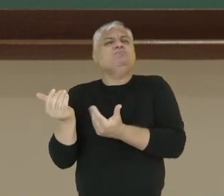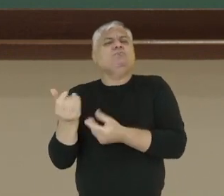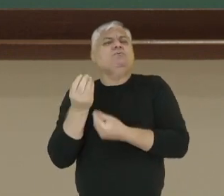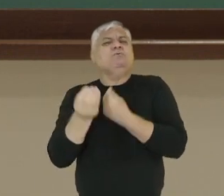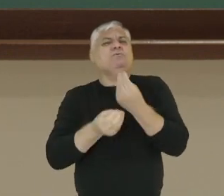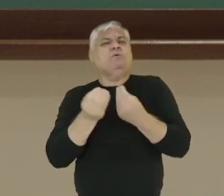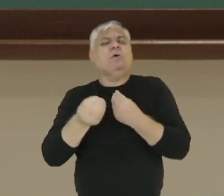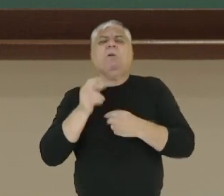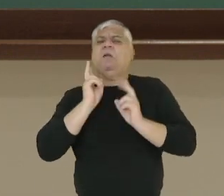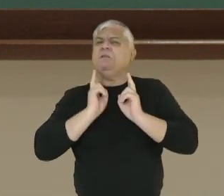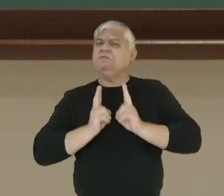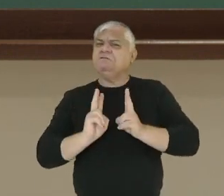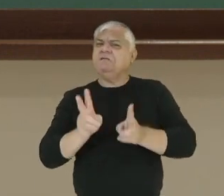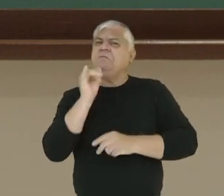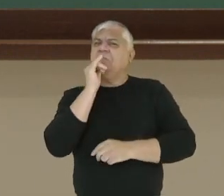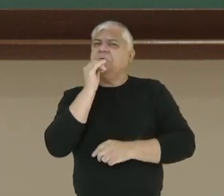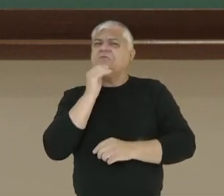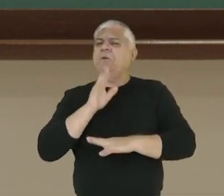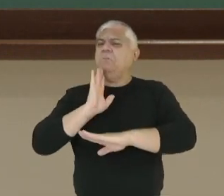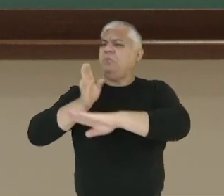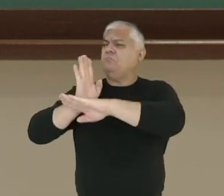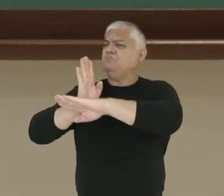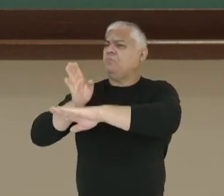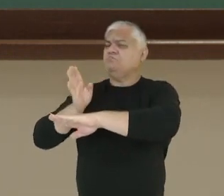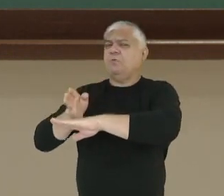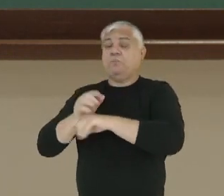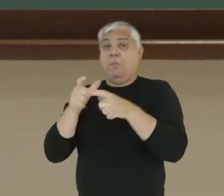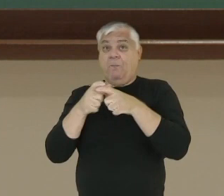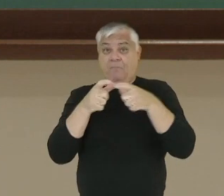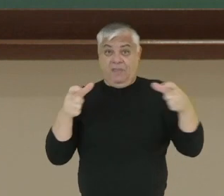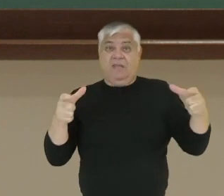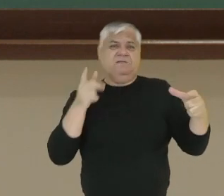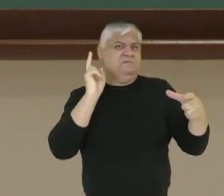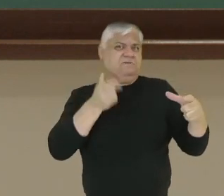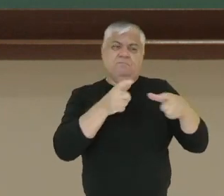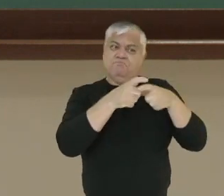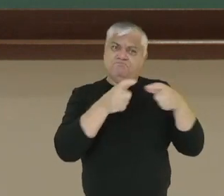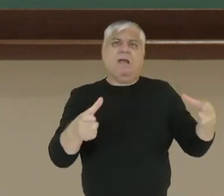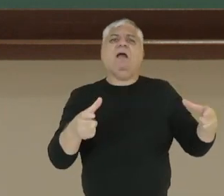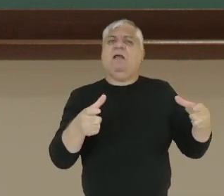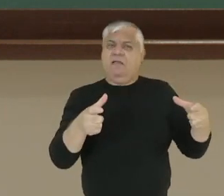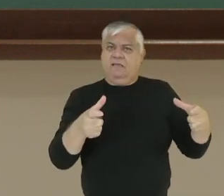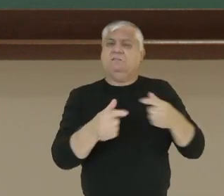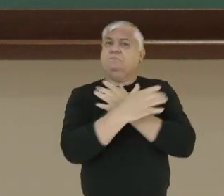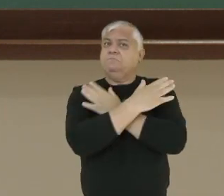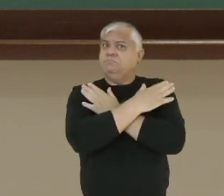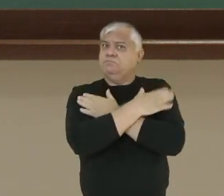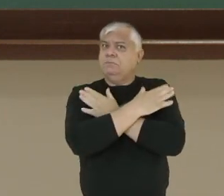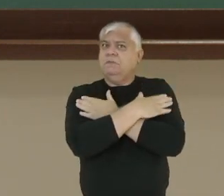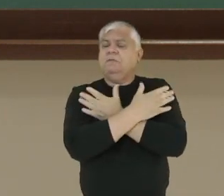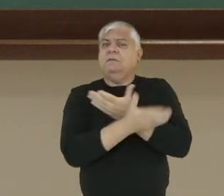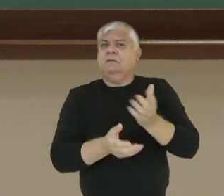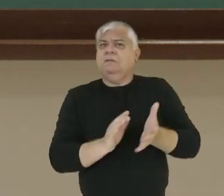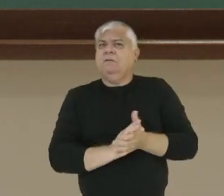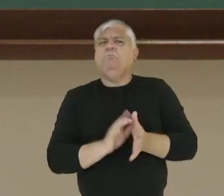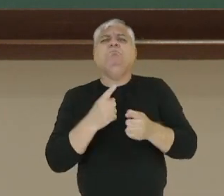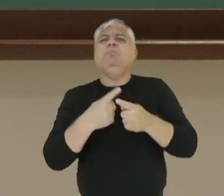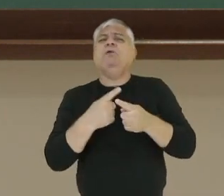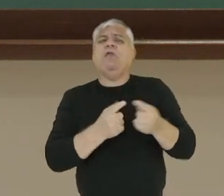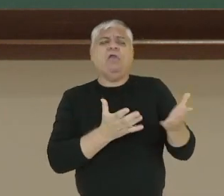sempre superou a da população adulta, então os jovens sempre estiveram mais desempregados do que os adultos. Por que